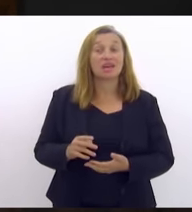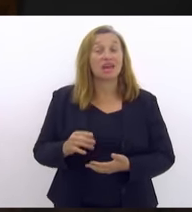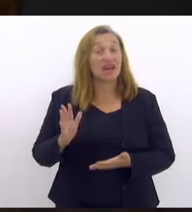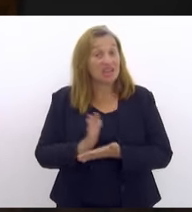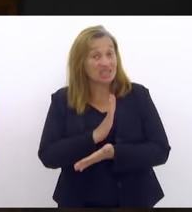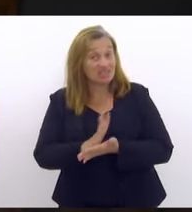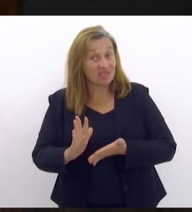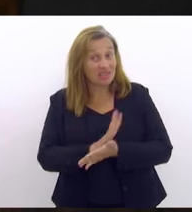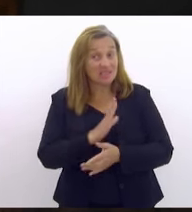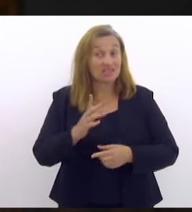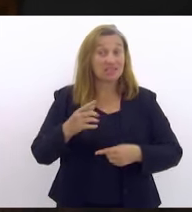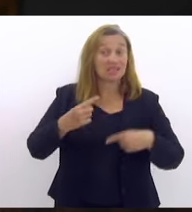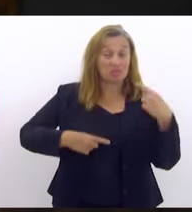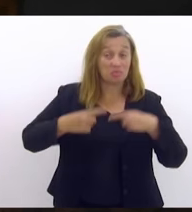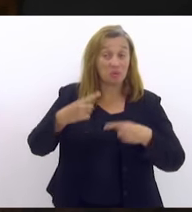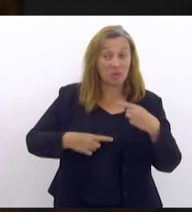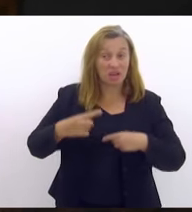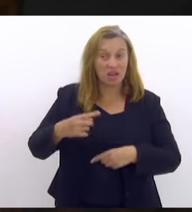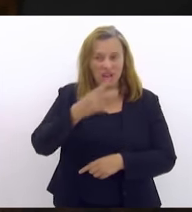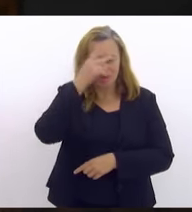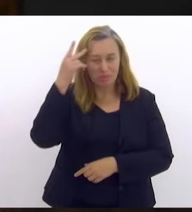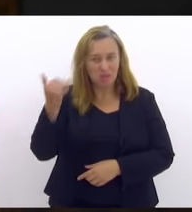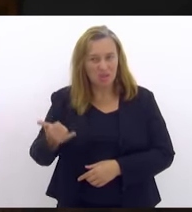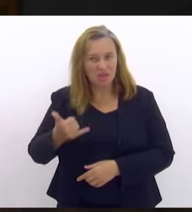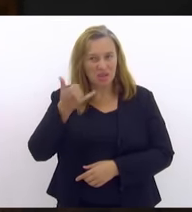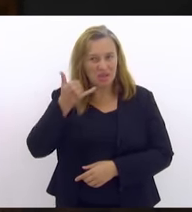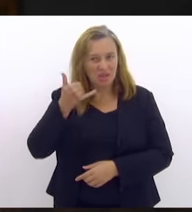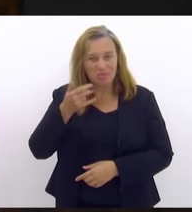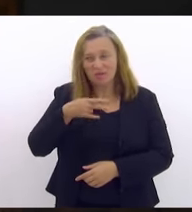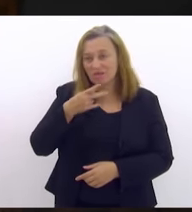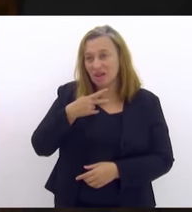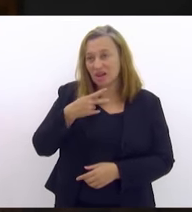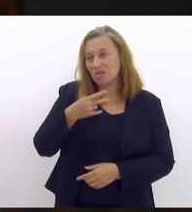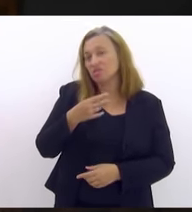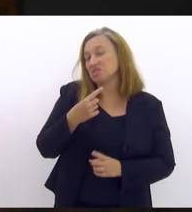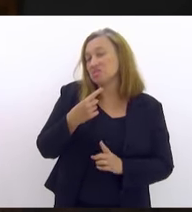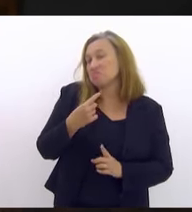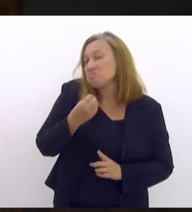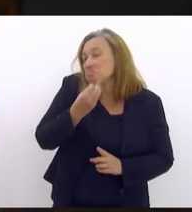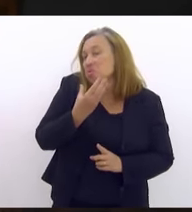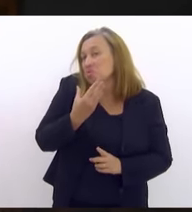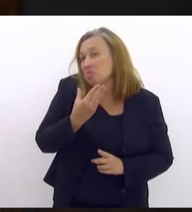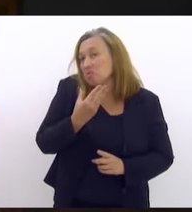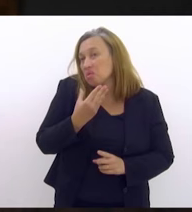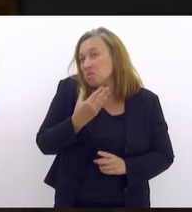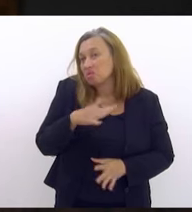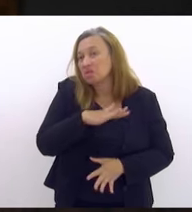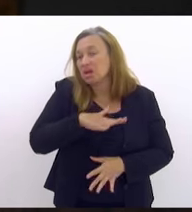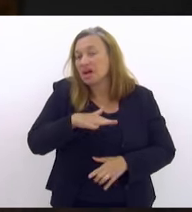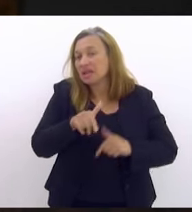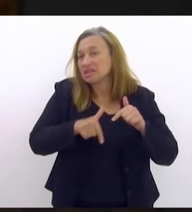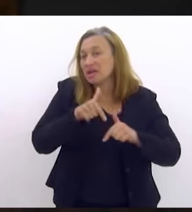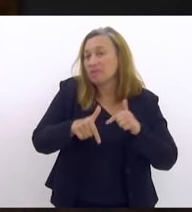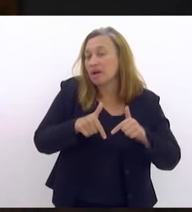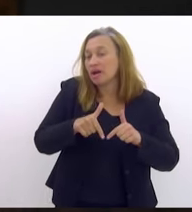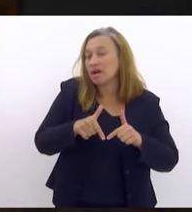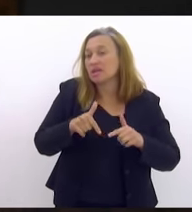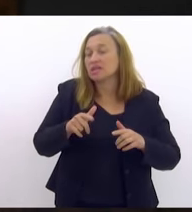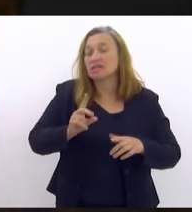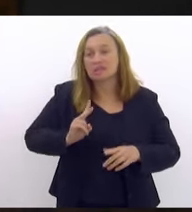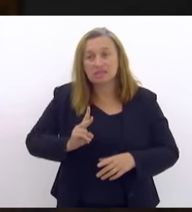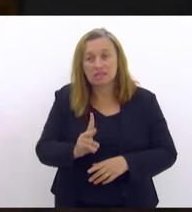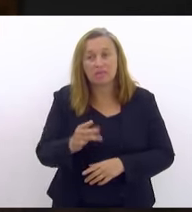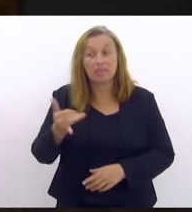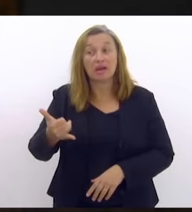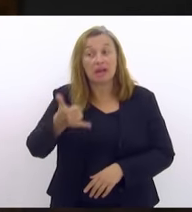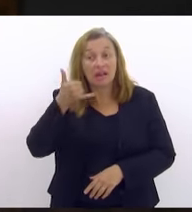pessoas ligam para a gente, talvez para contar alguma coisa positiva dentro da, né, da área que trabalha, e toda hora a Cecília